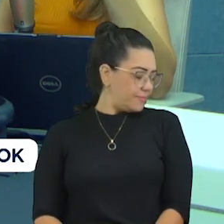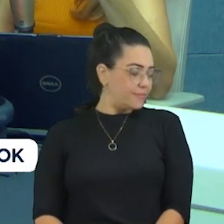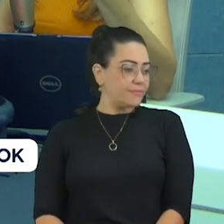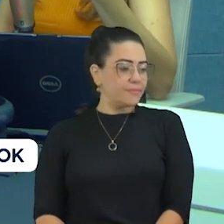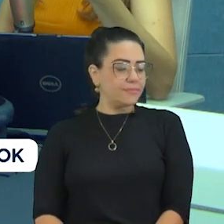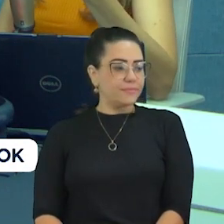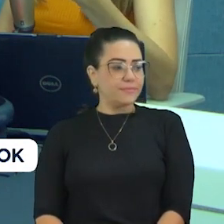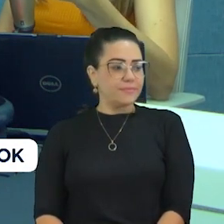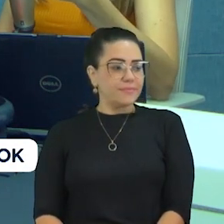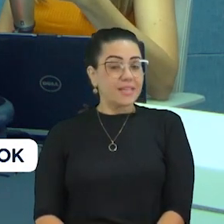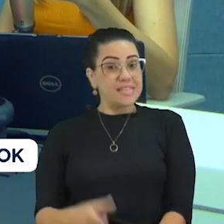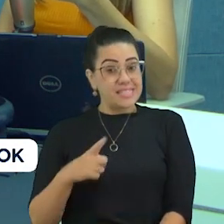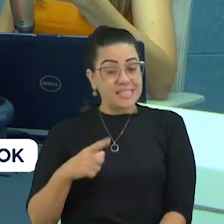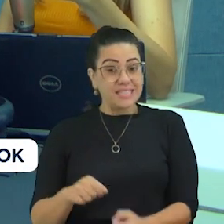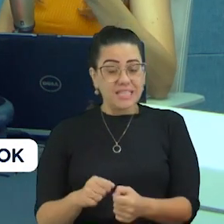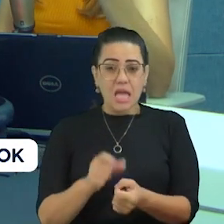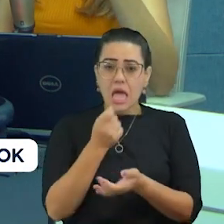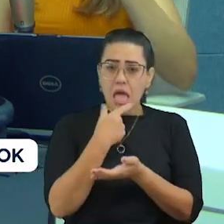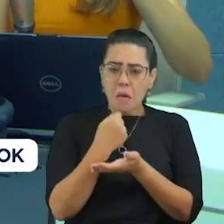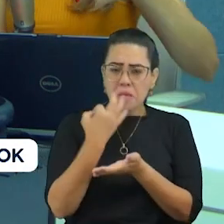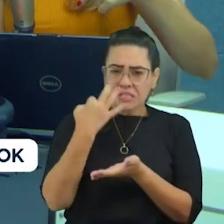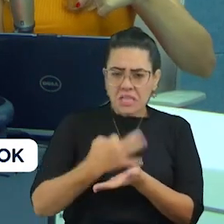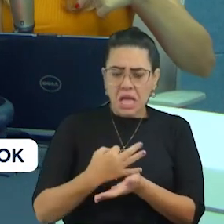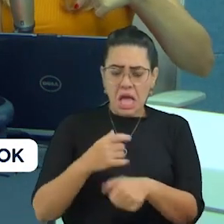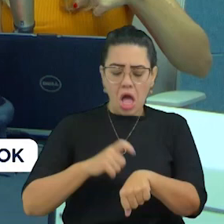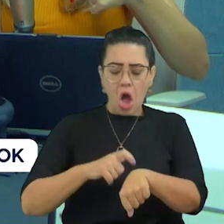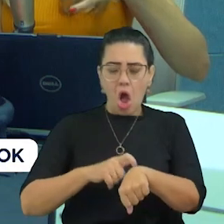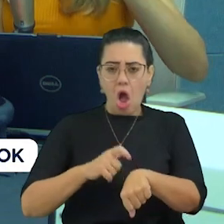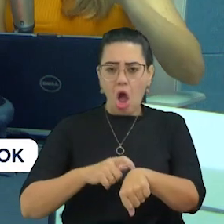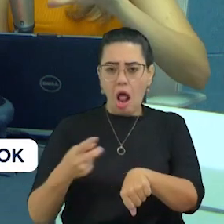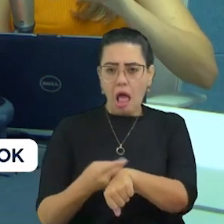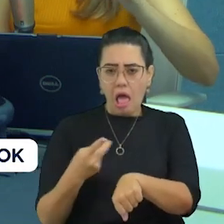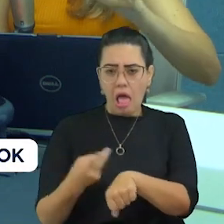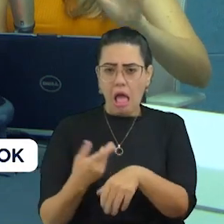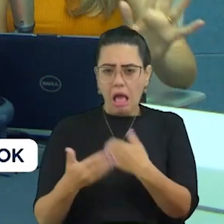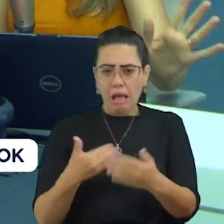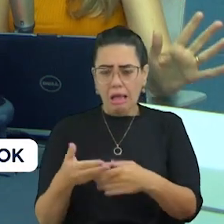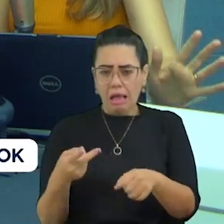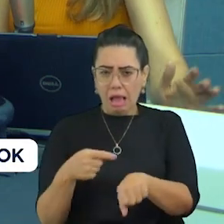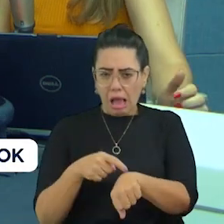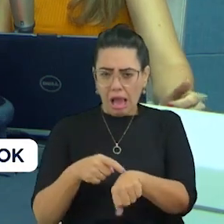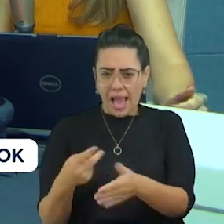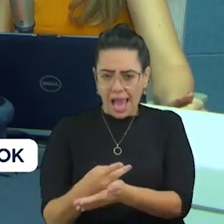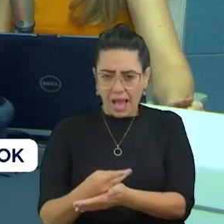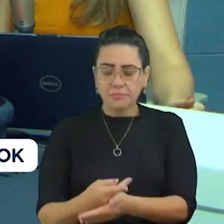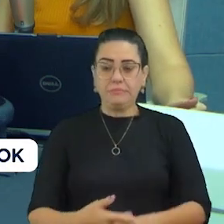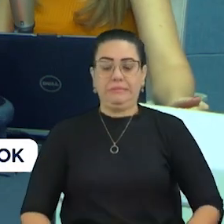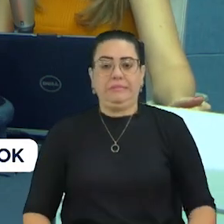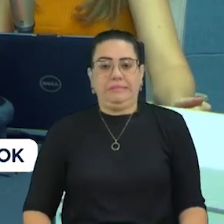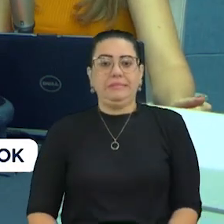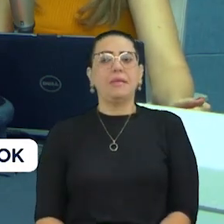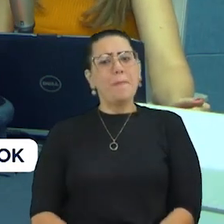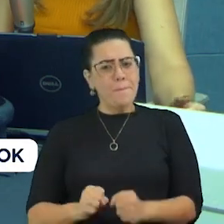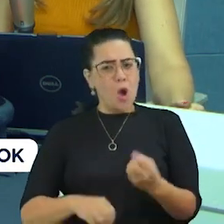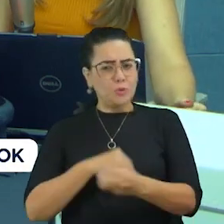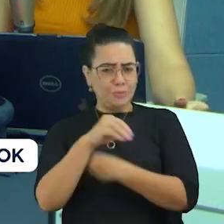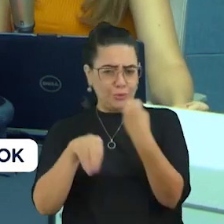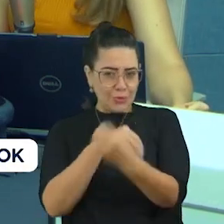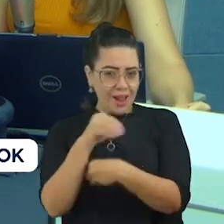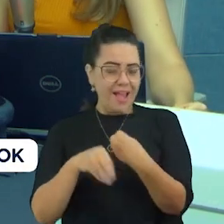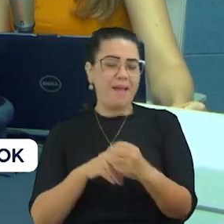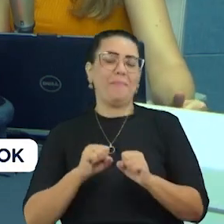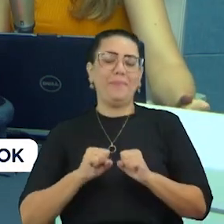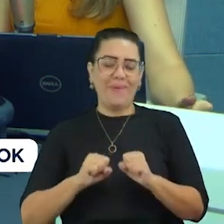medicamento? Não tomar a dose certa, errar o horário, que jeito que é? Quais são esses erros? Posso misturar tudo? Pode, isso. Mistura tudo